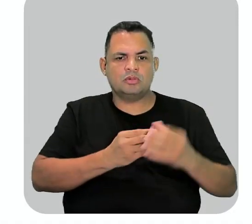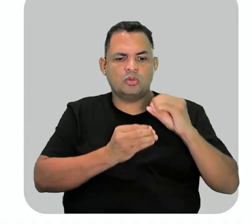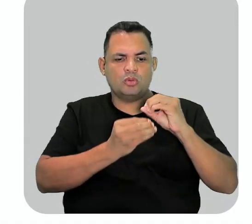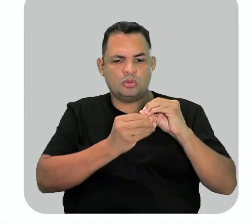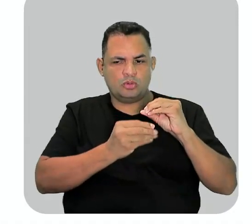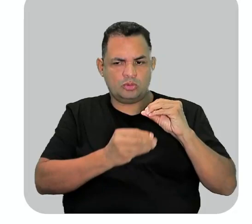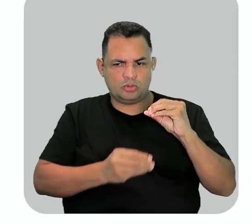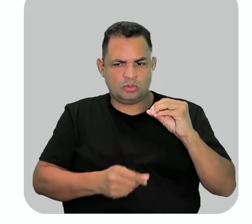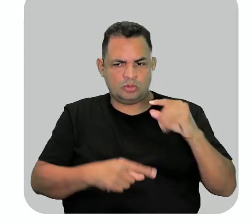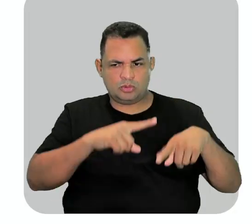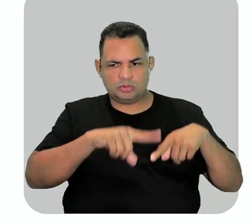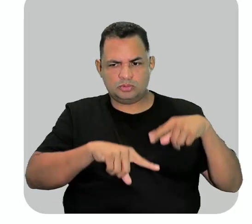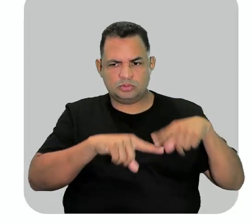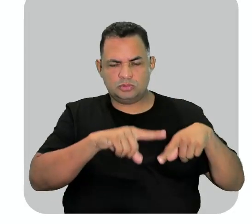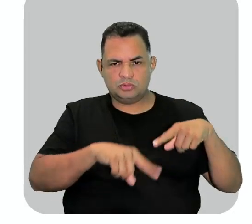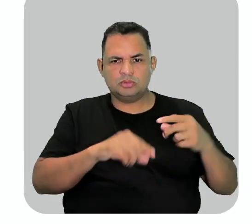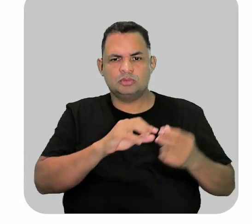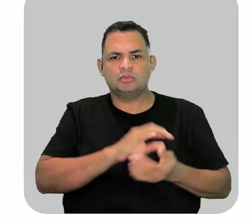agente oxidante,